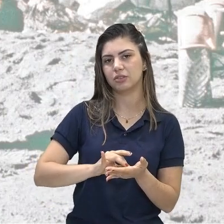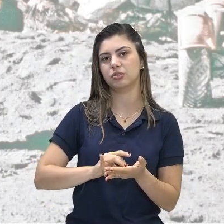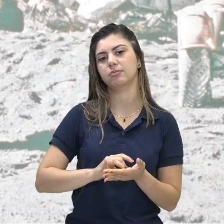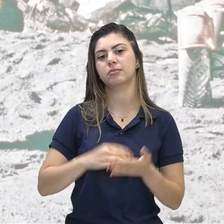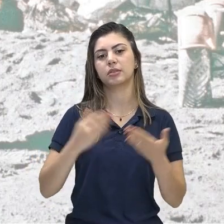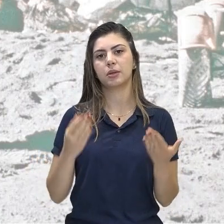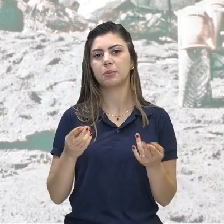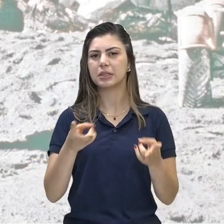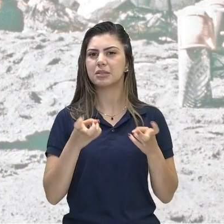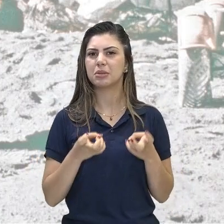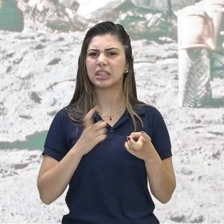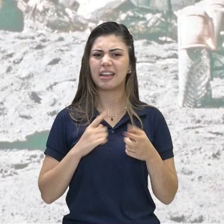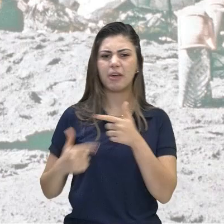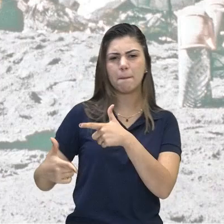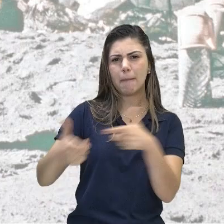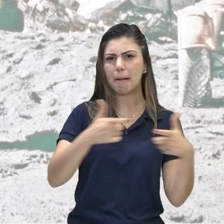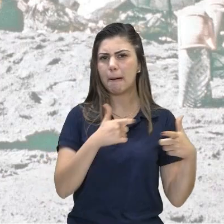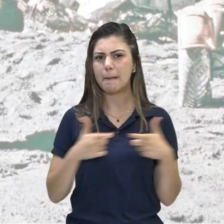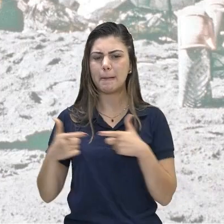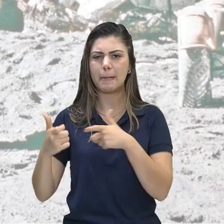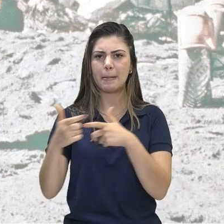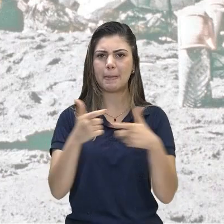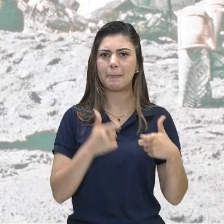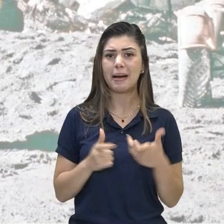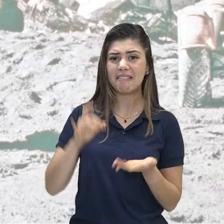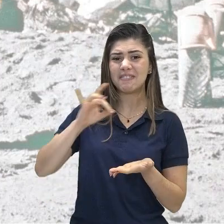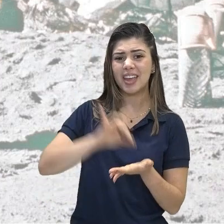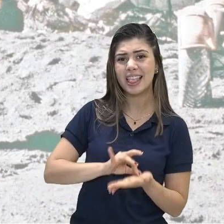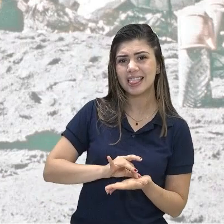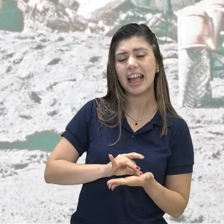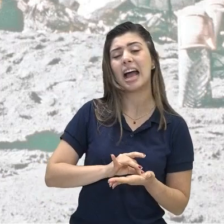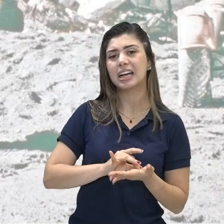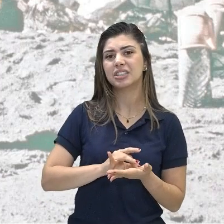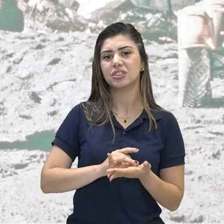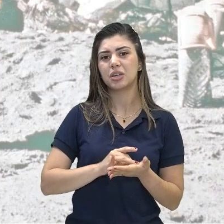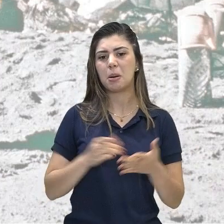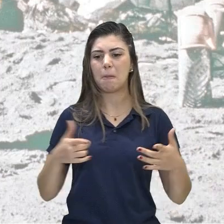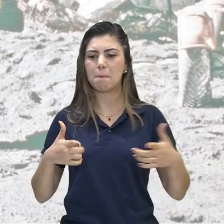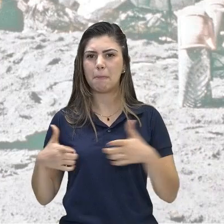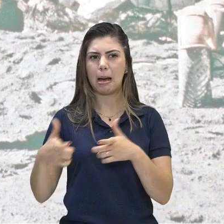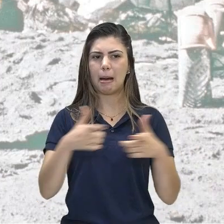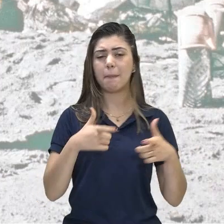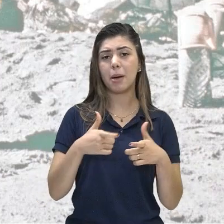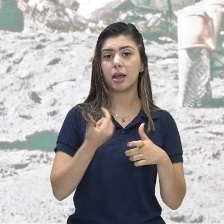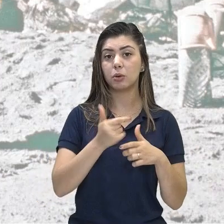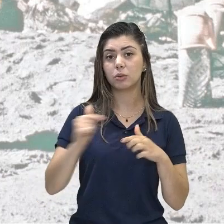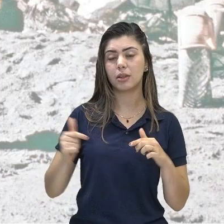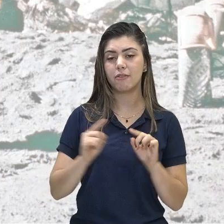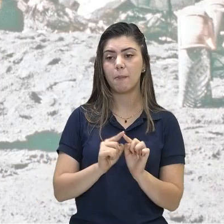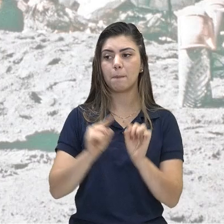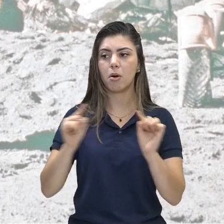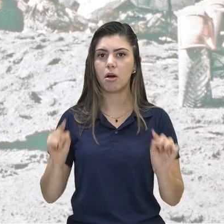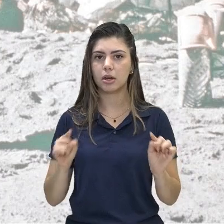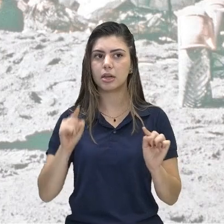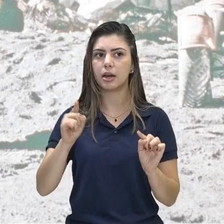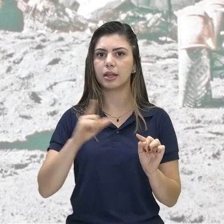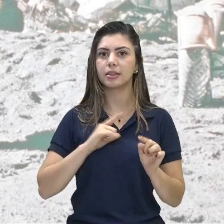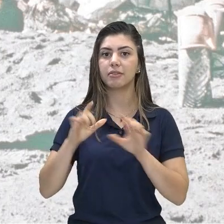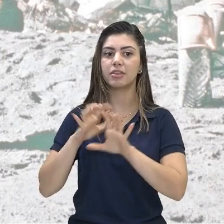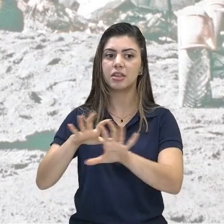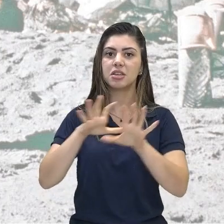haver um conflito direto entre os Estados Unidos e a União Soviética, elas acabaram fomentando